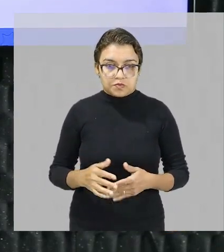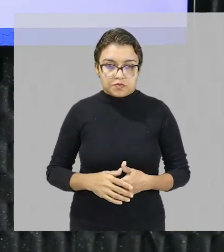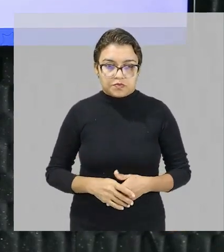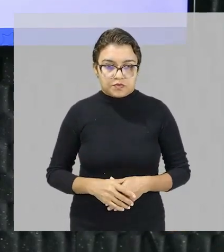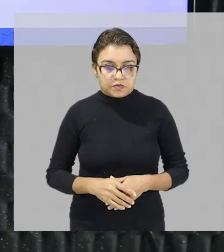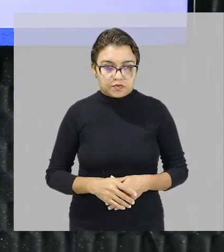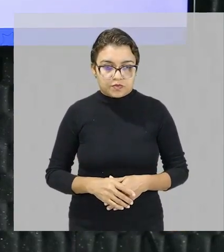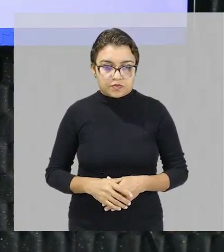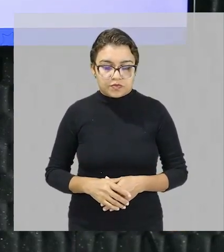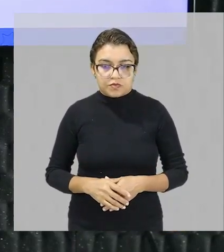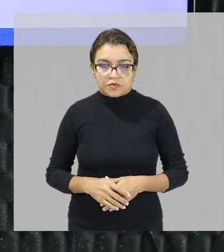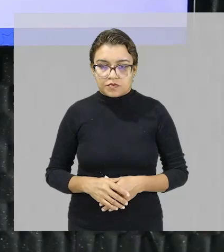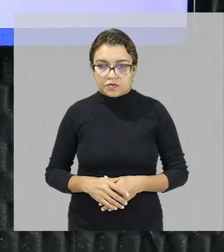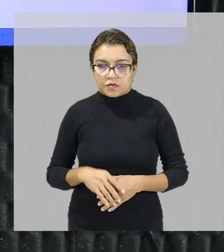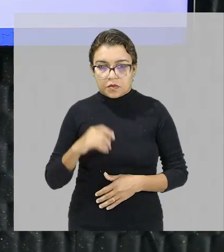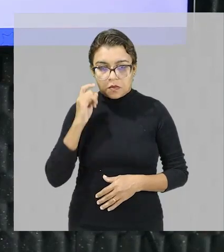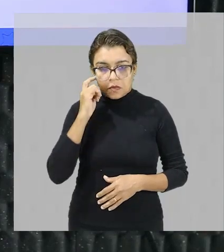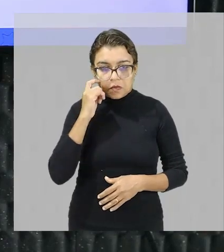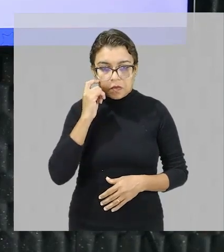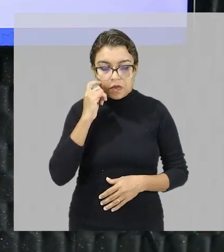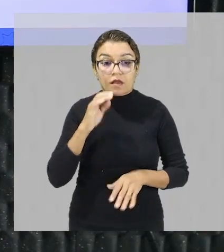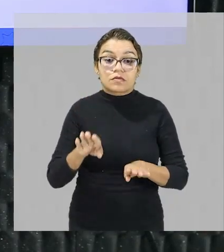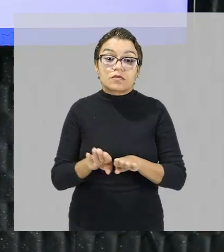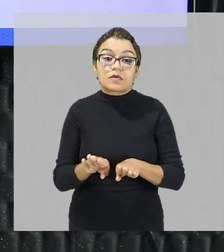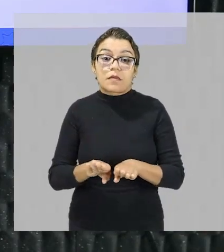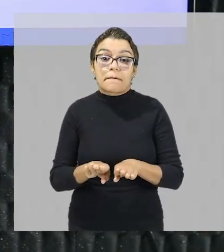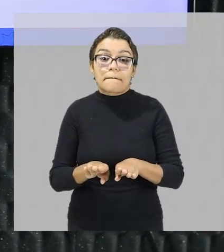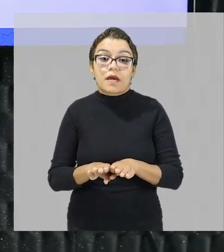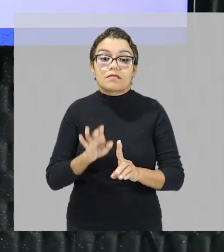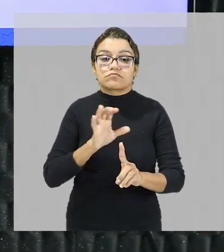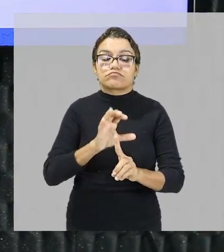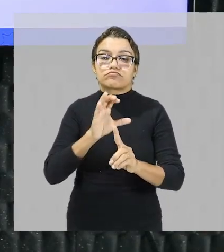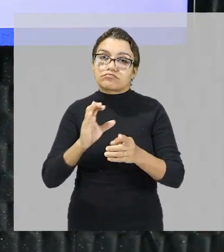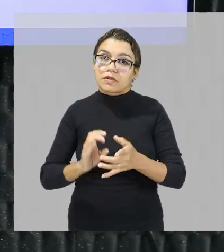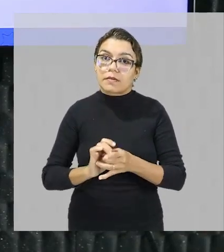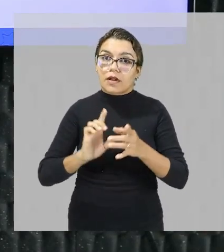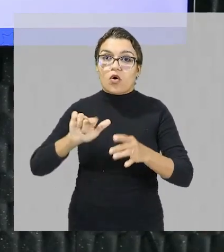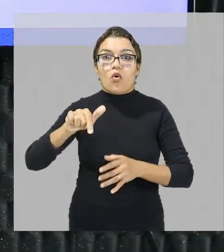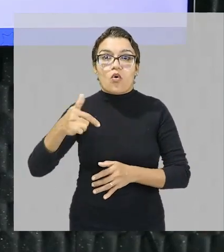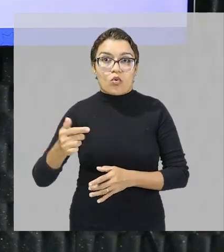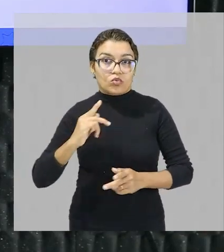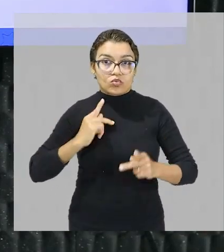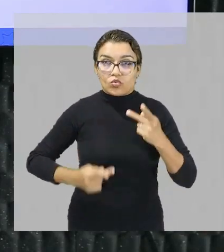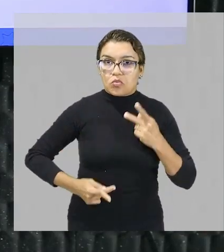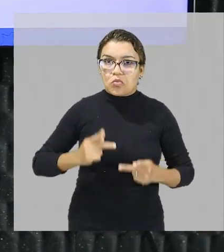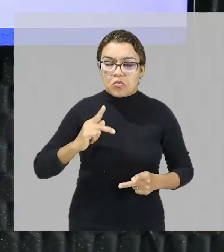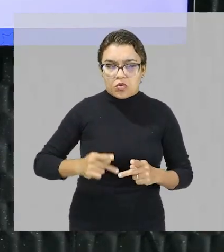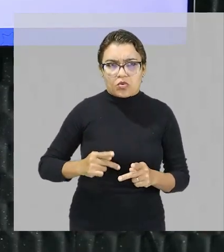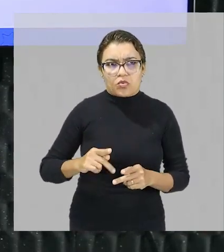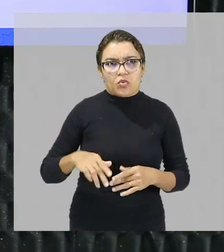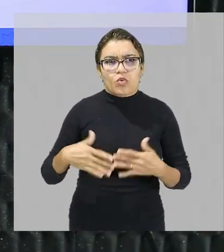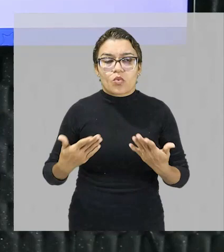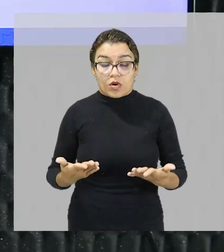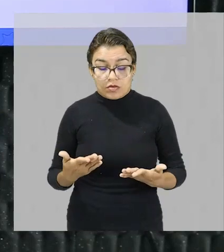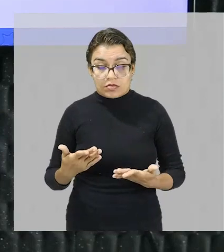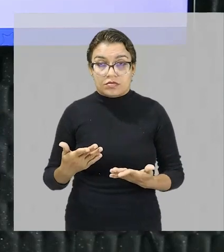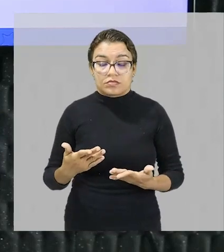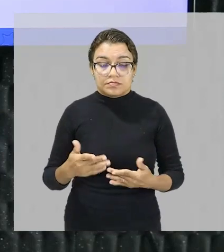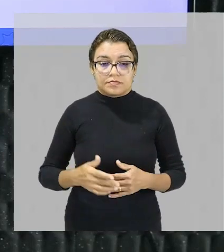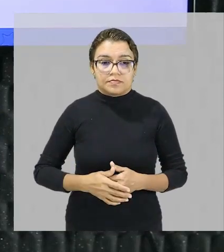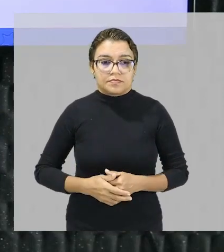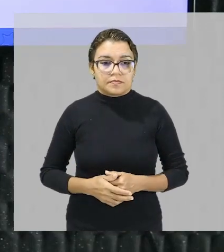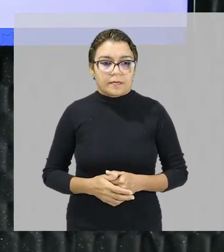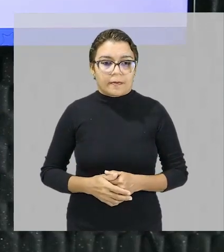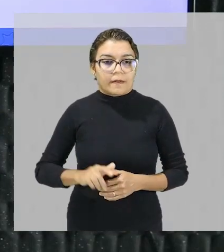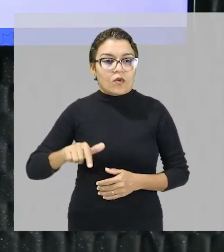tá? Então, ele está dizendo o quê? Que estimula também a liberação de um outro hormônio. Ele quer saber que hormônio é esse, a gente vai já ver aqui.